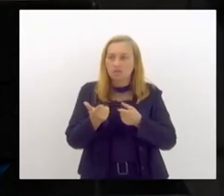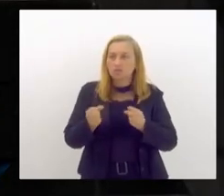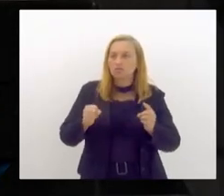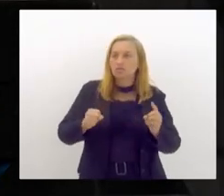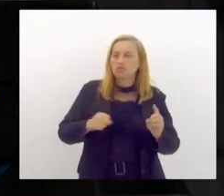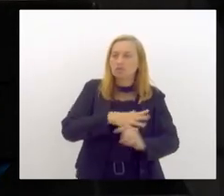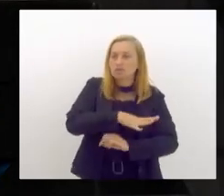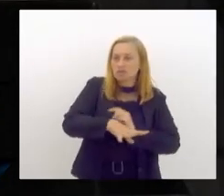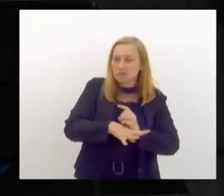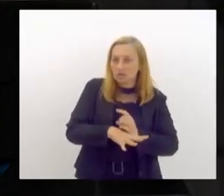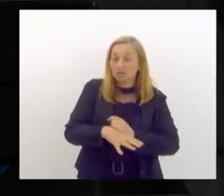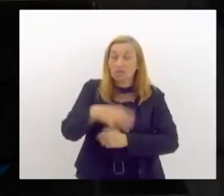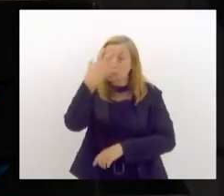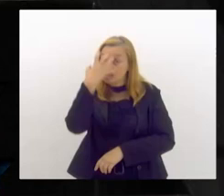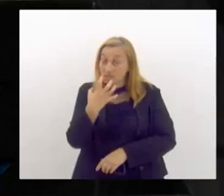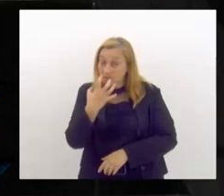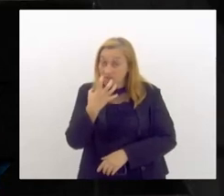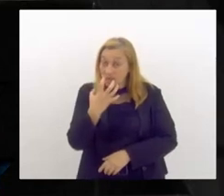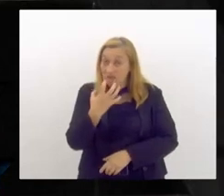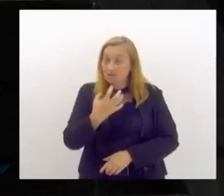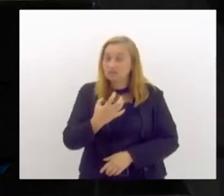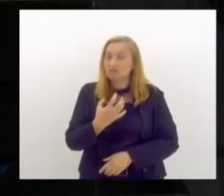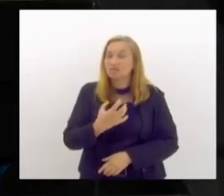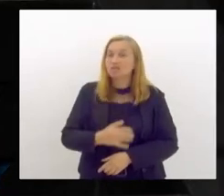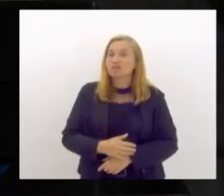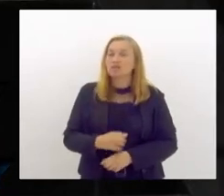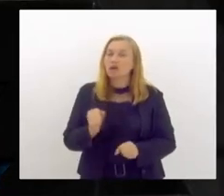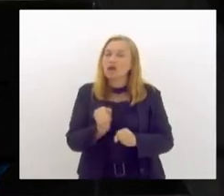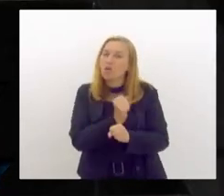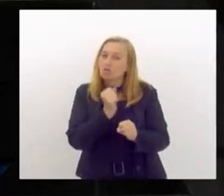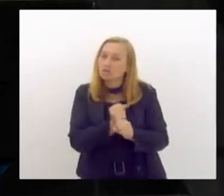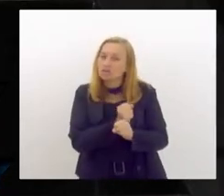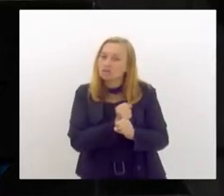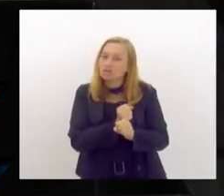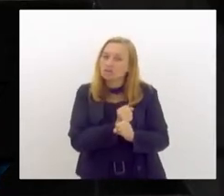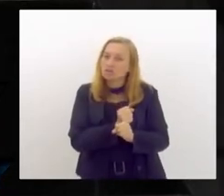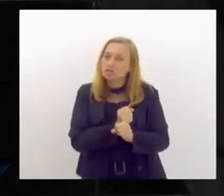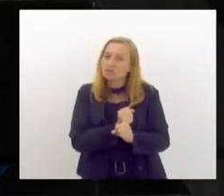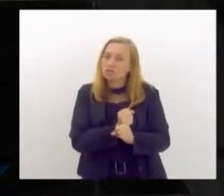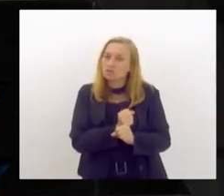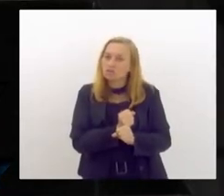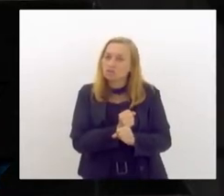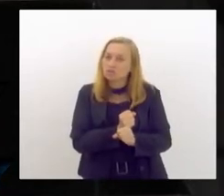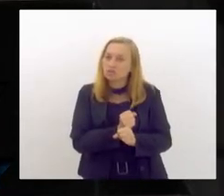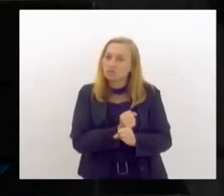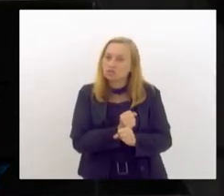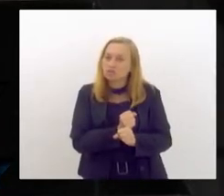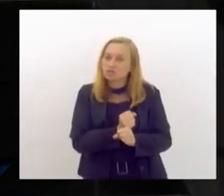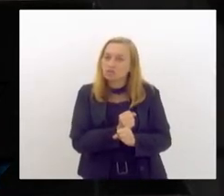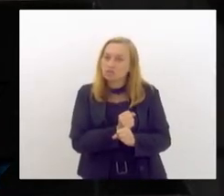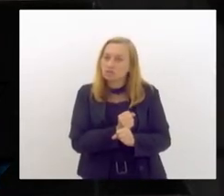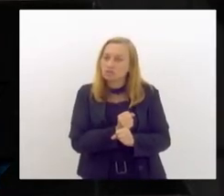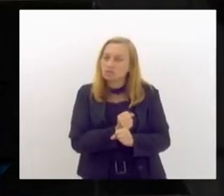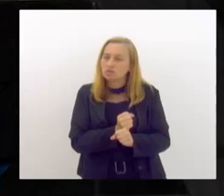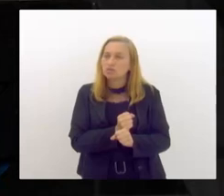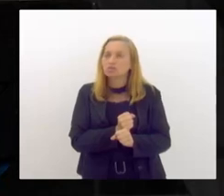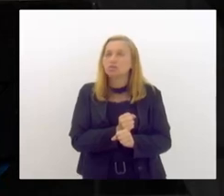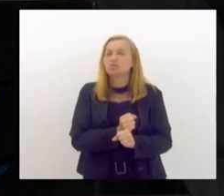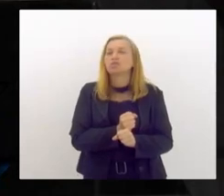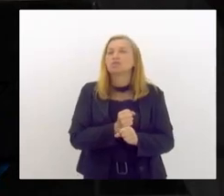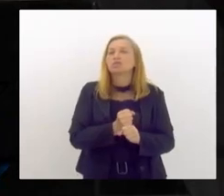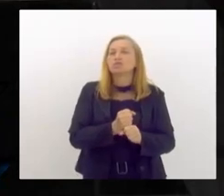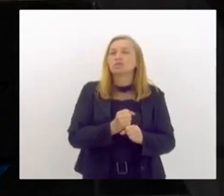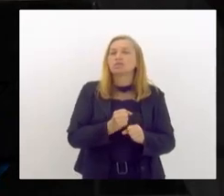seja na celeridade necessária para que as obras de contenção de encostas e de pavimentação de